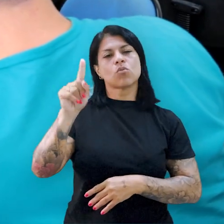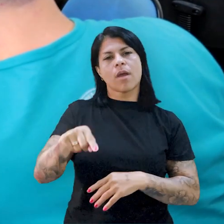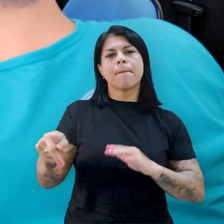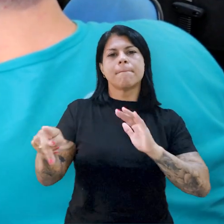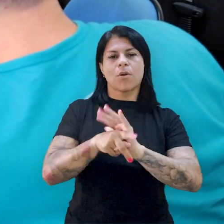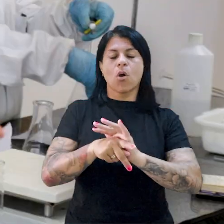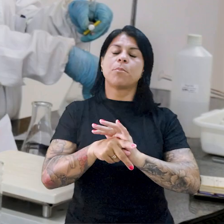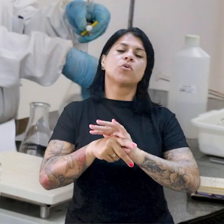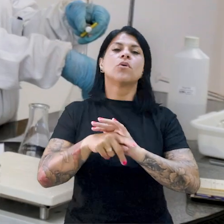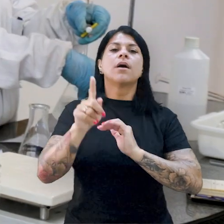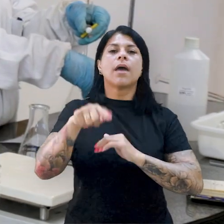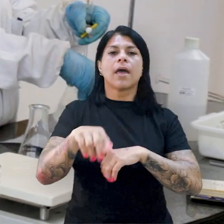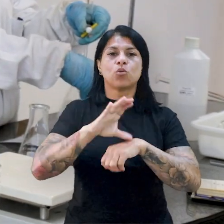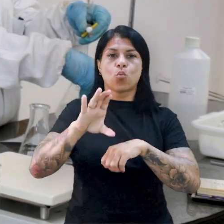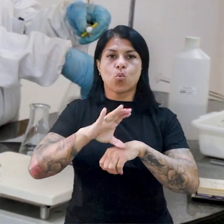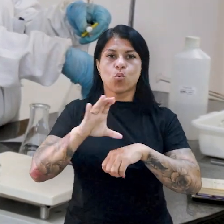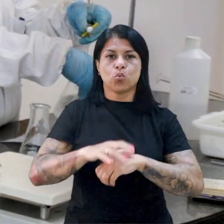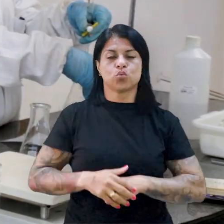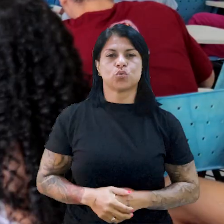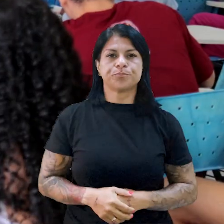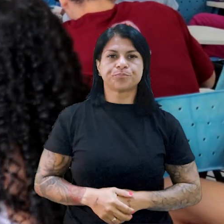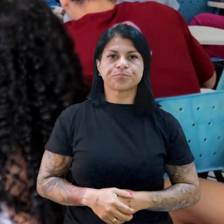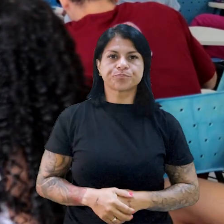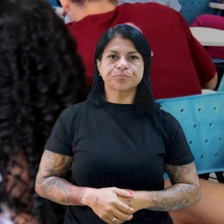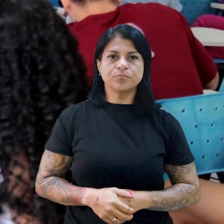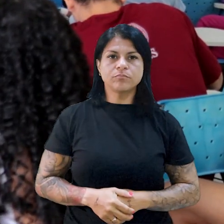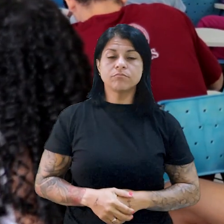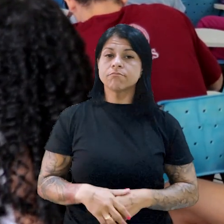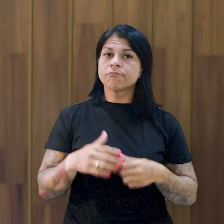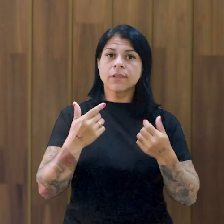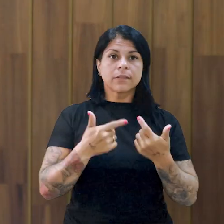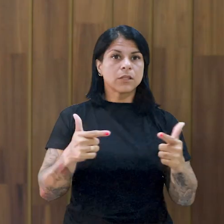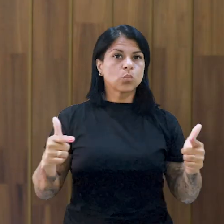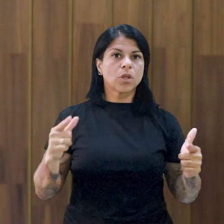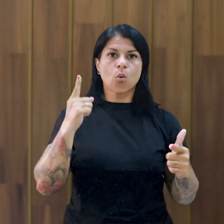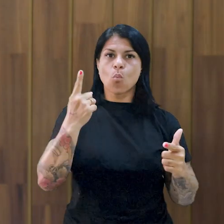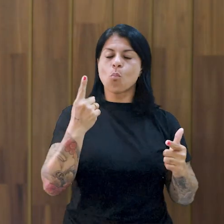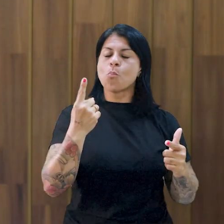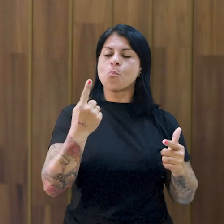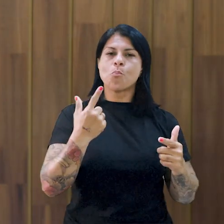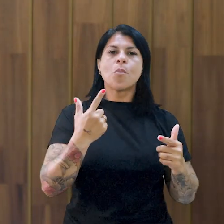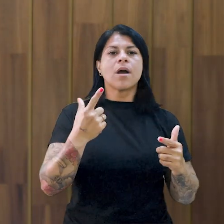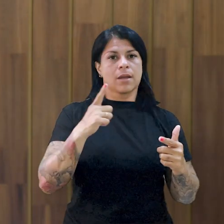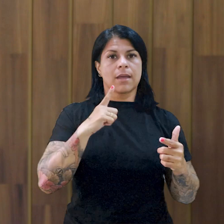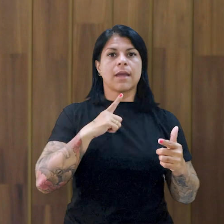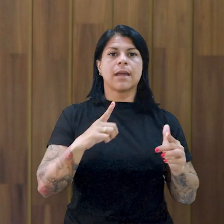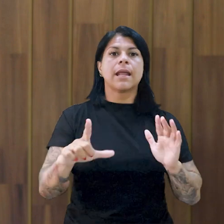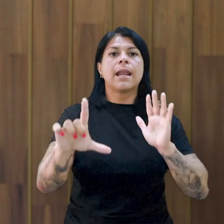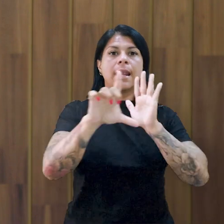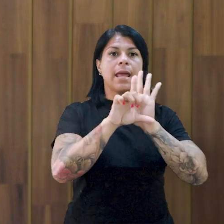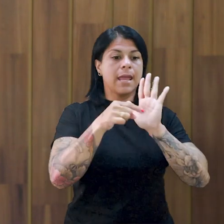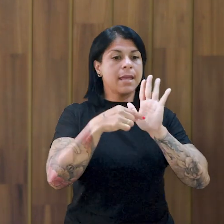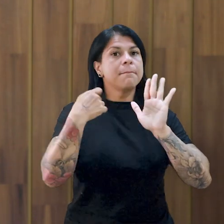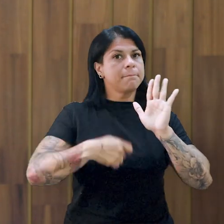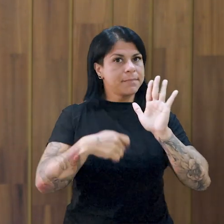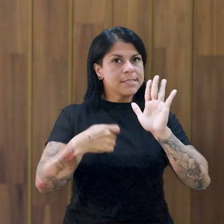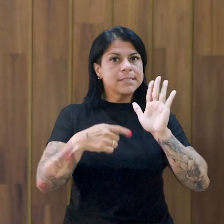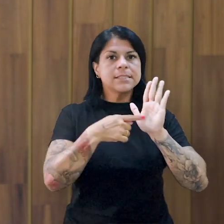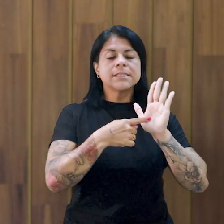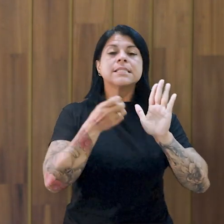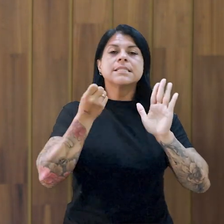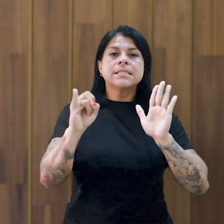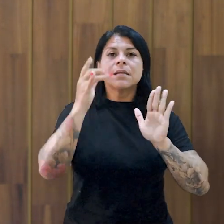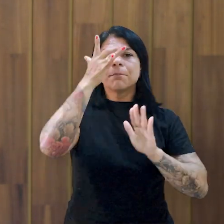80% da graduação no ano em que o curso vai prestar o ENADE. Existe uma normativa, que é uma lei federal, que determina que os